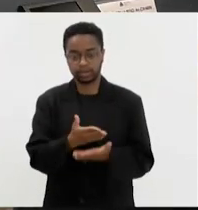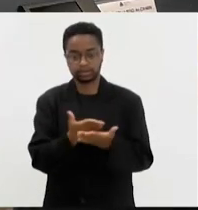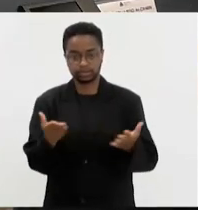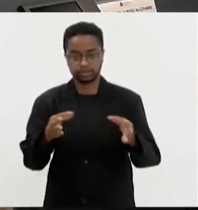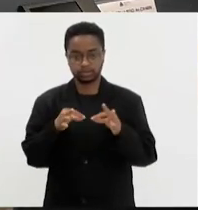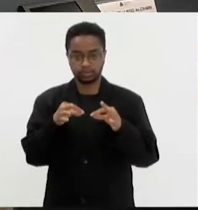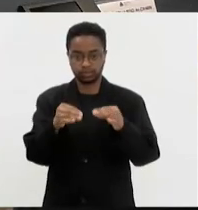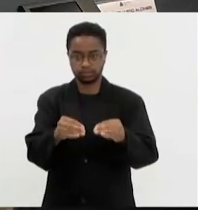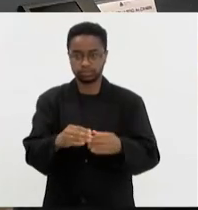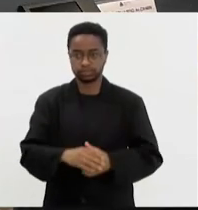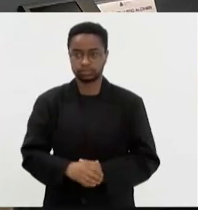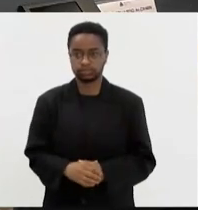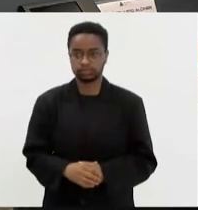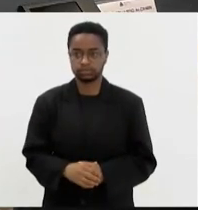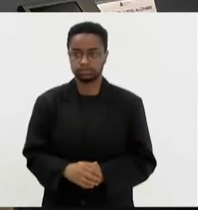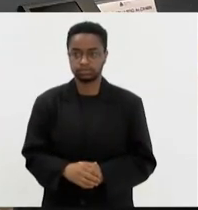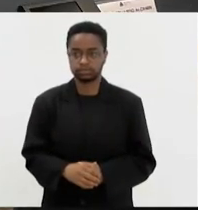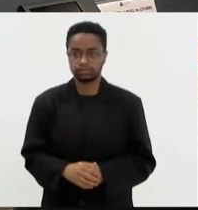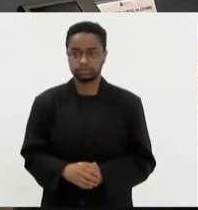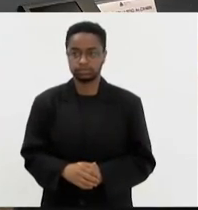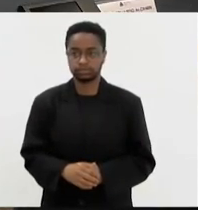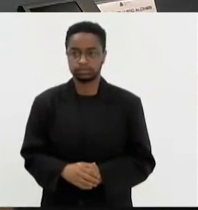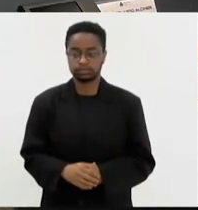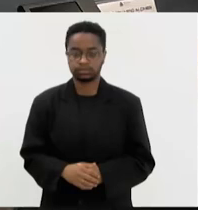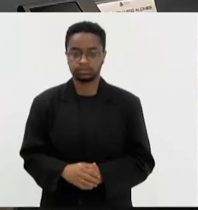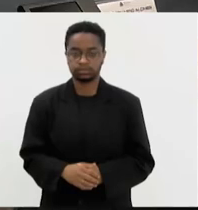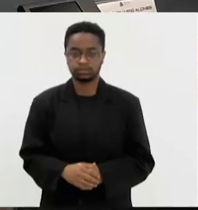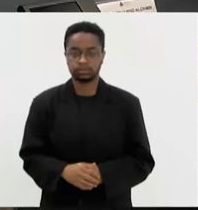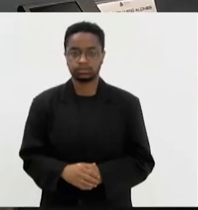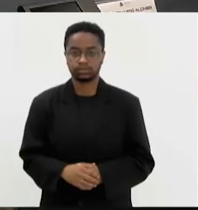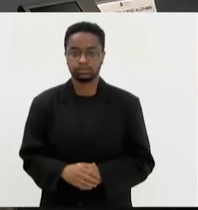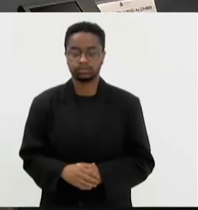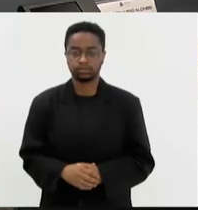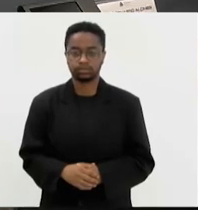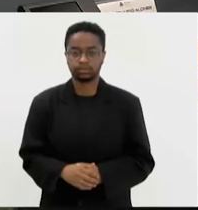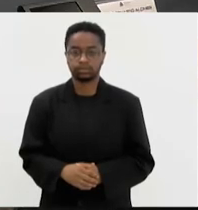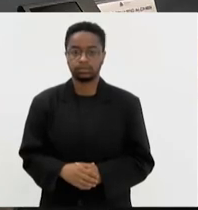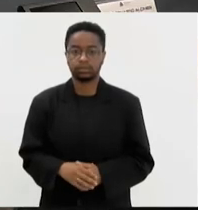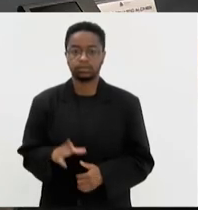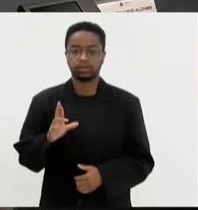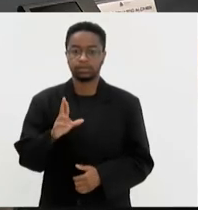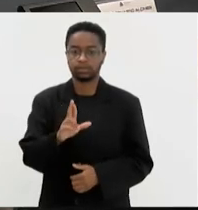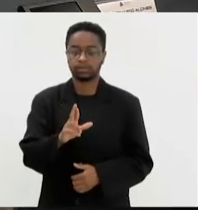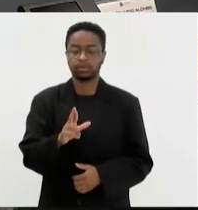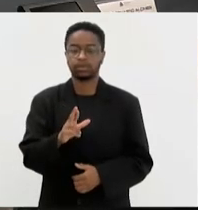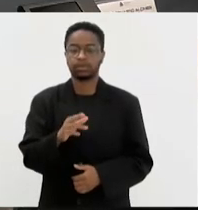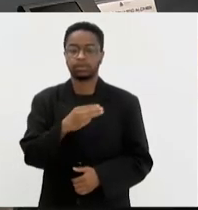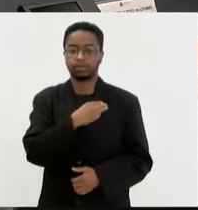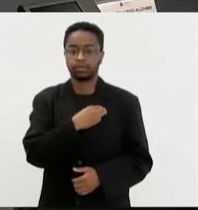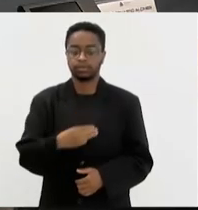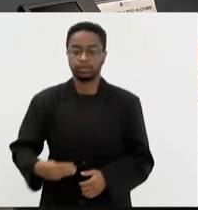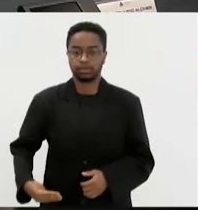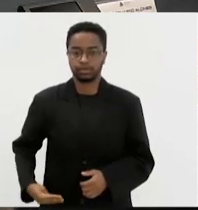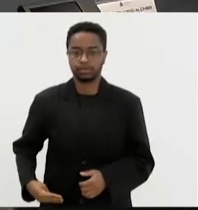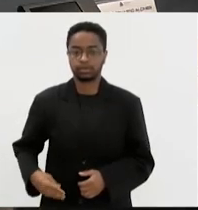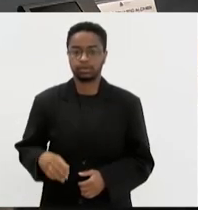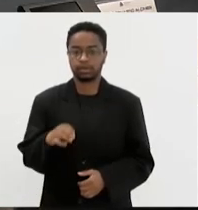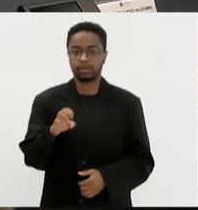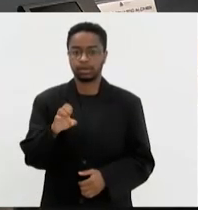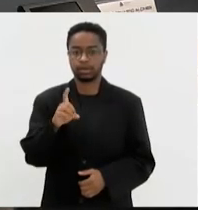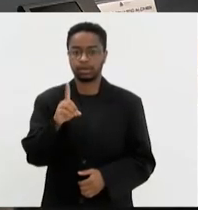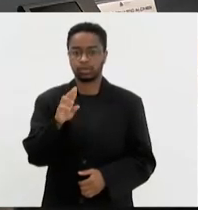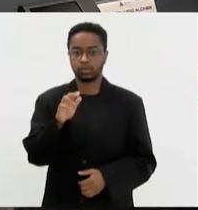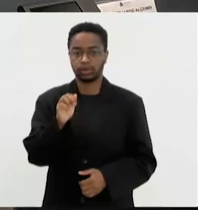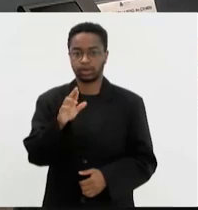todas de novo quero saudar a todos na pessoa do ministro José Eduardo al que esqueci de